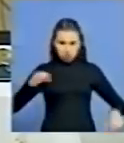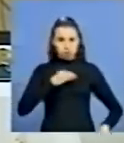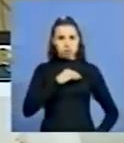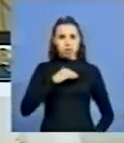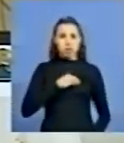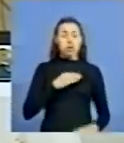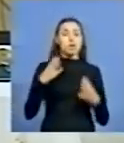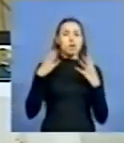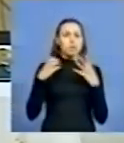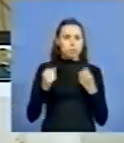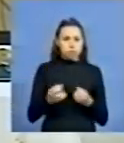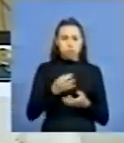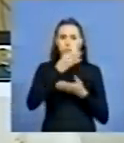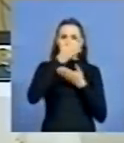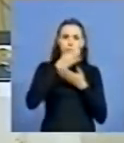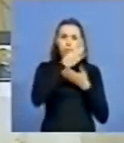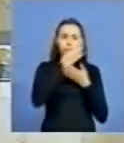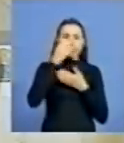em memória de mim.